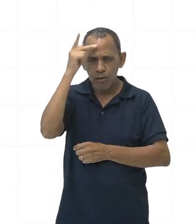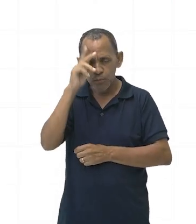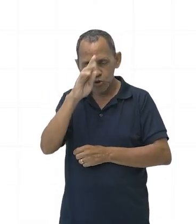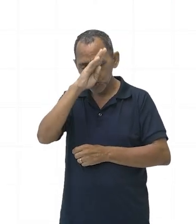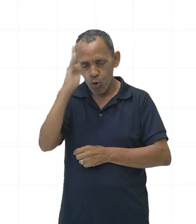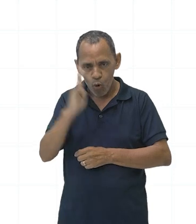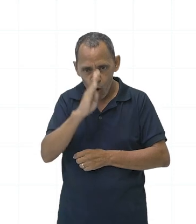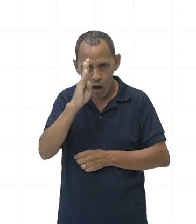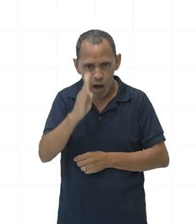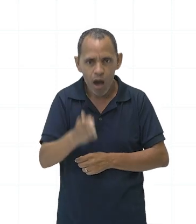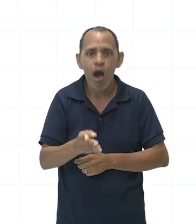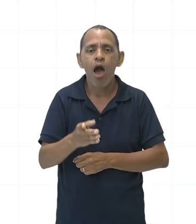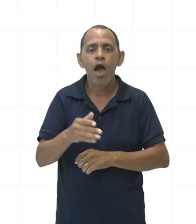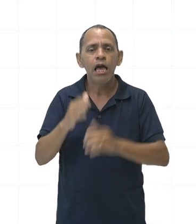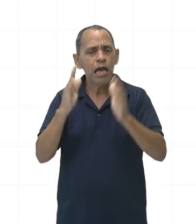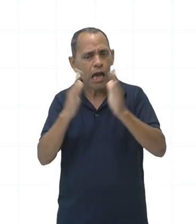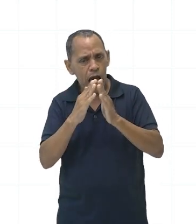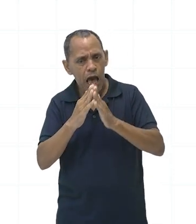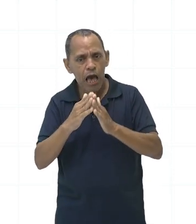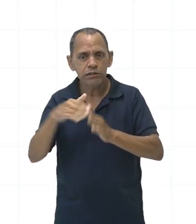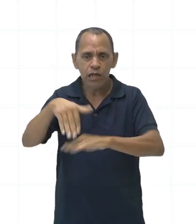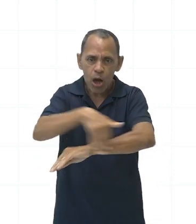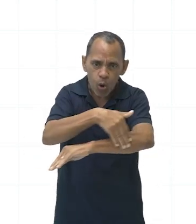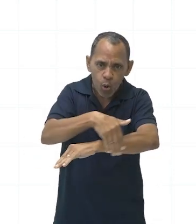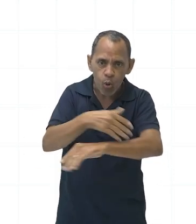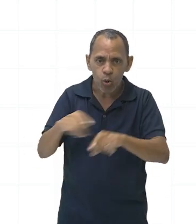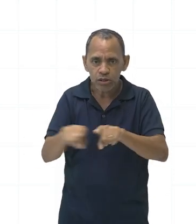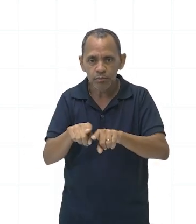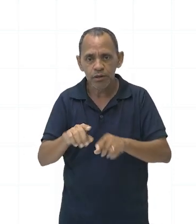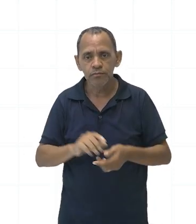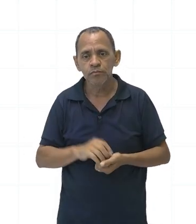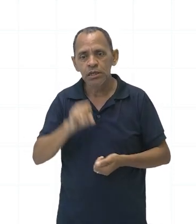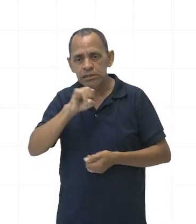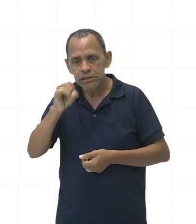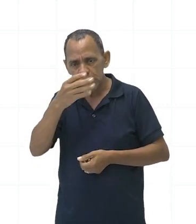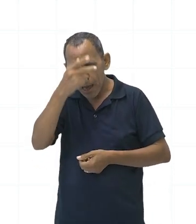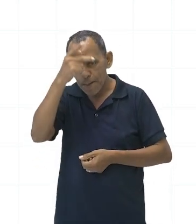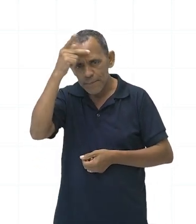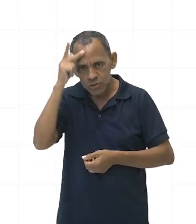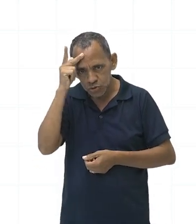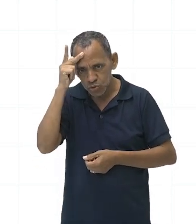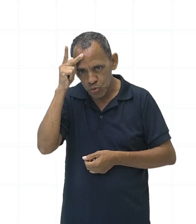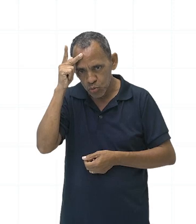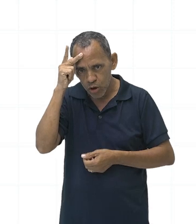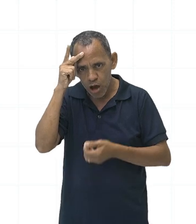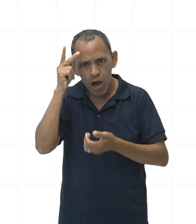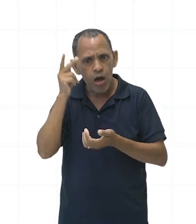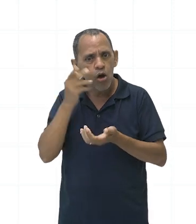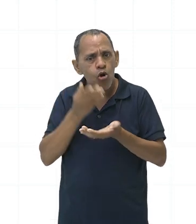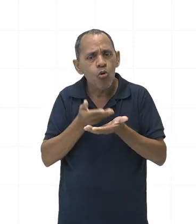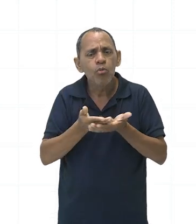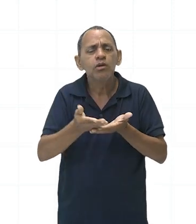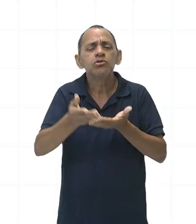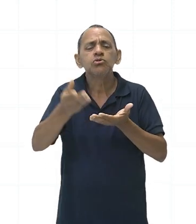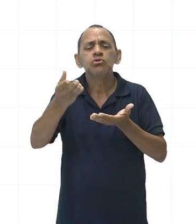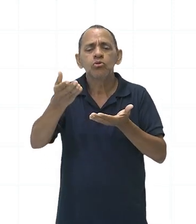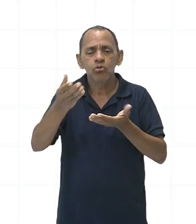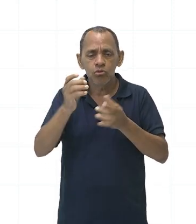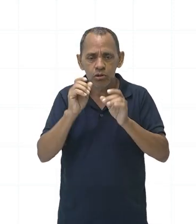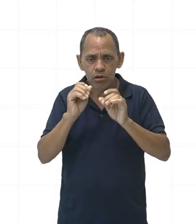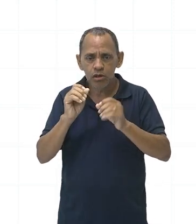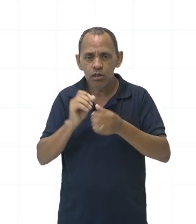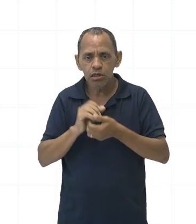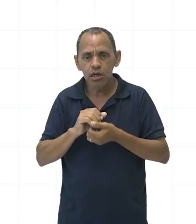só. Se a pessoa apenas começou a desfalecer, ou seja, se ela está dando somente sinais de que